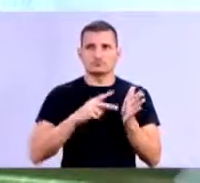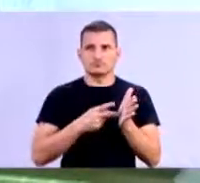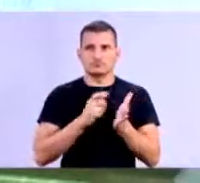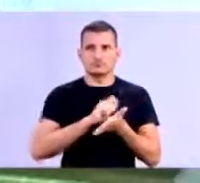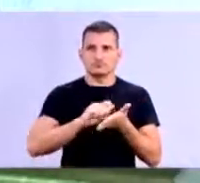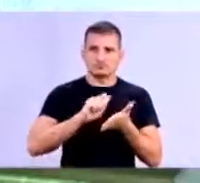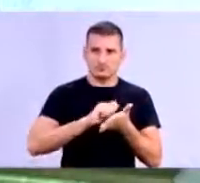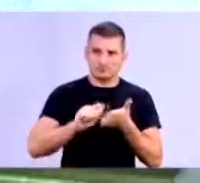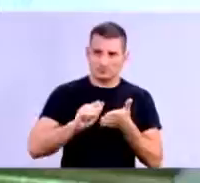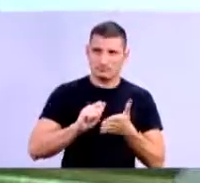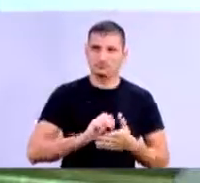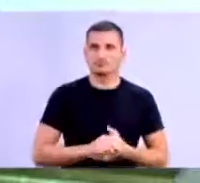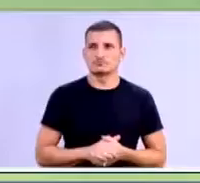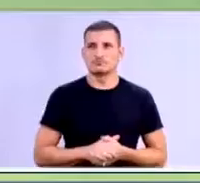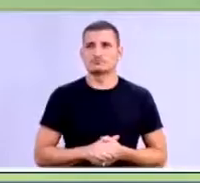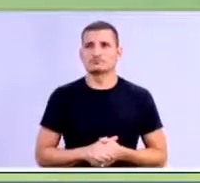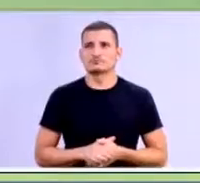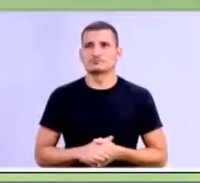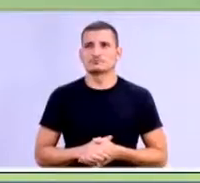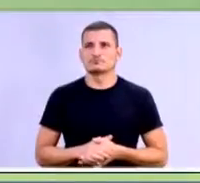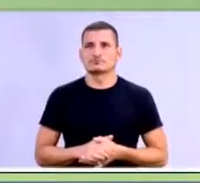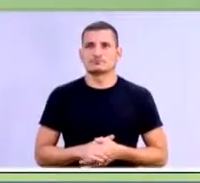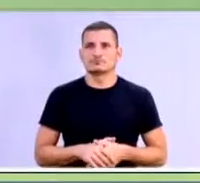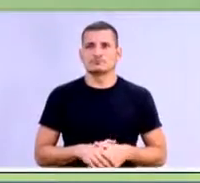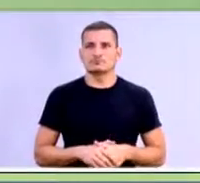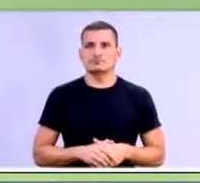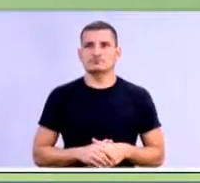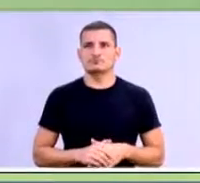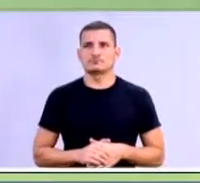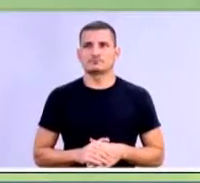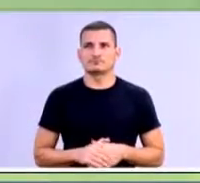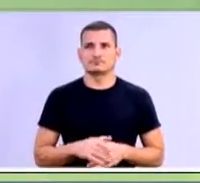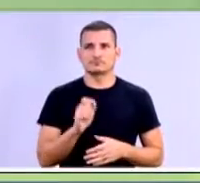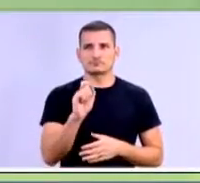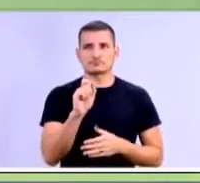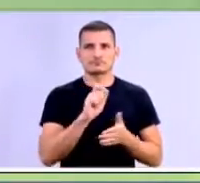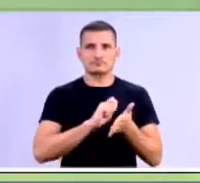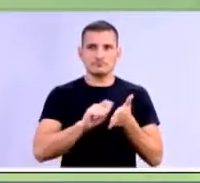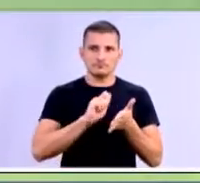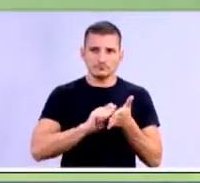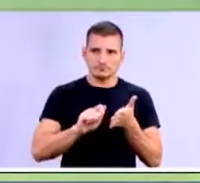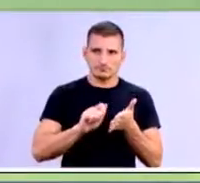escrever? Vejamos. Olha só, o que é escrever?